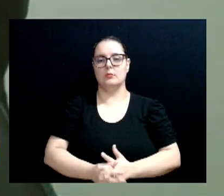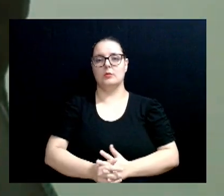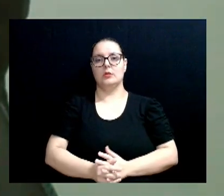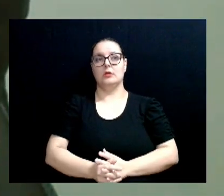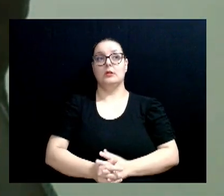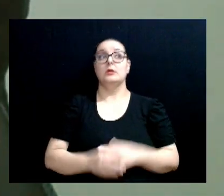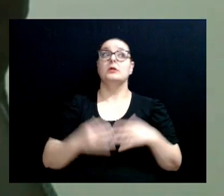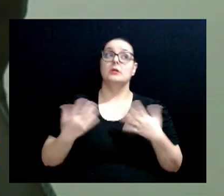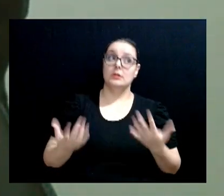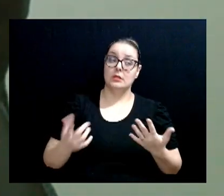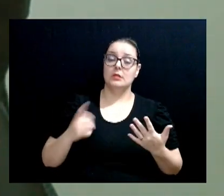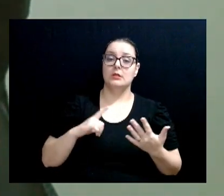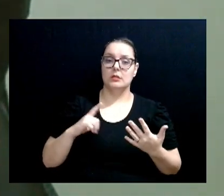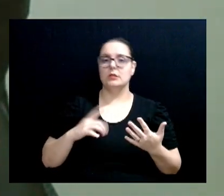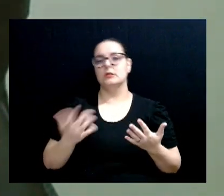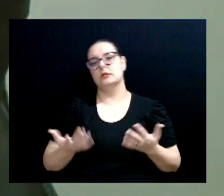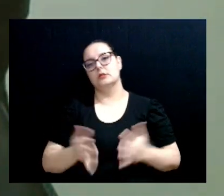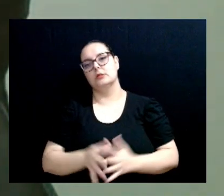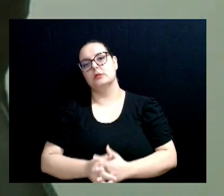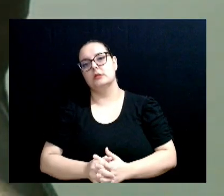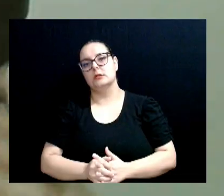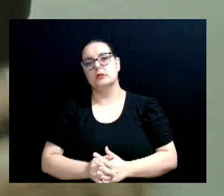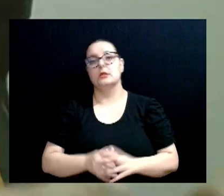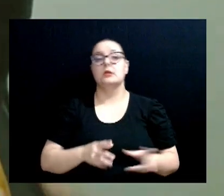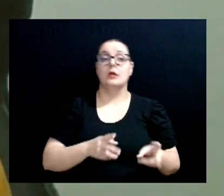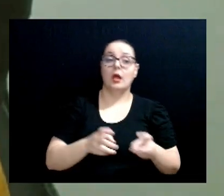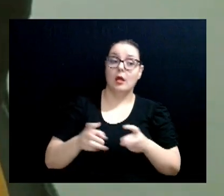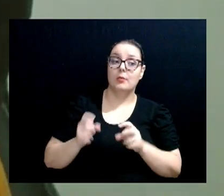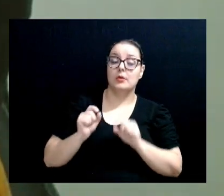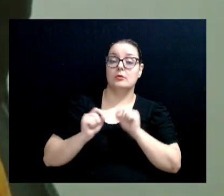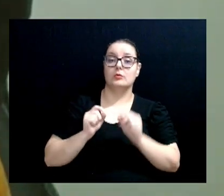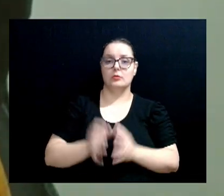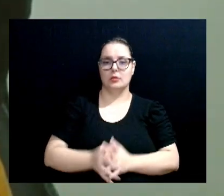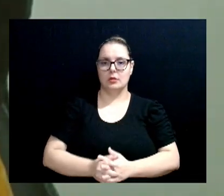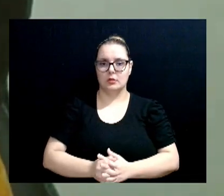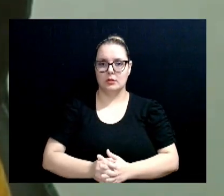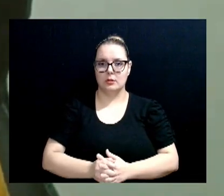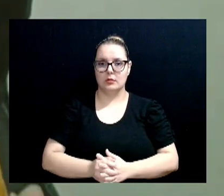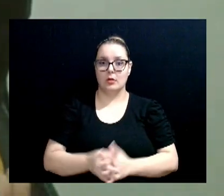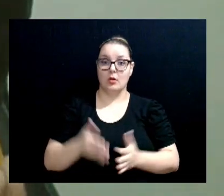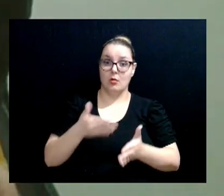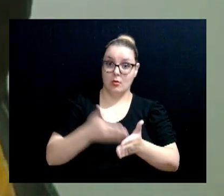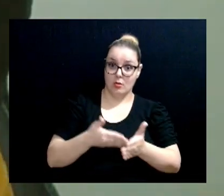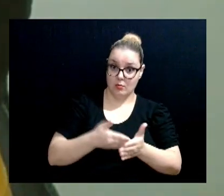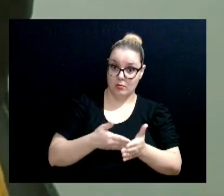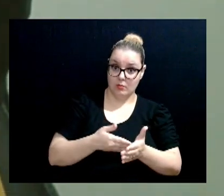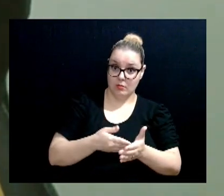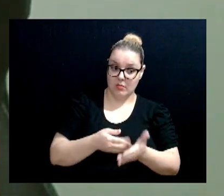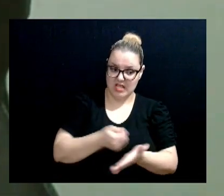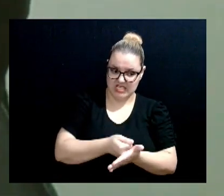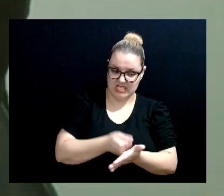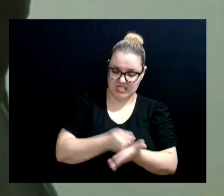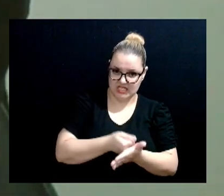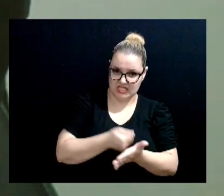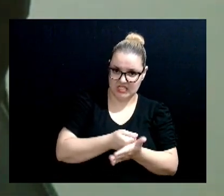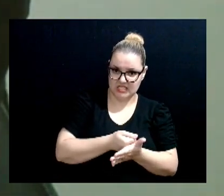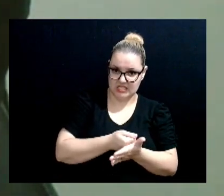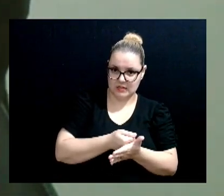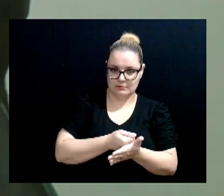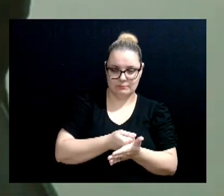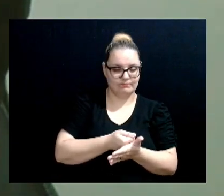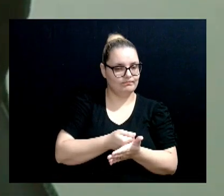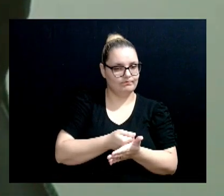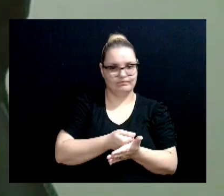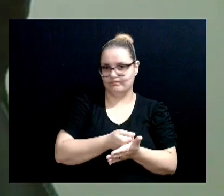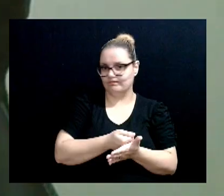que chegar na percepção de que uma restrição mais severa a gente não consegue sustentar a